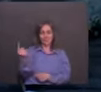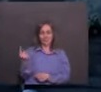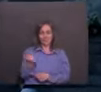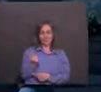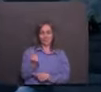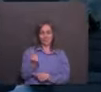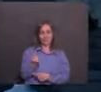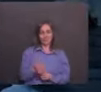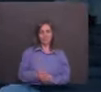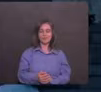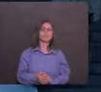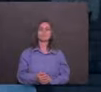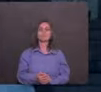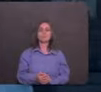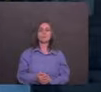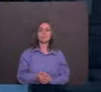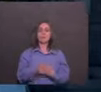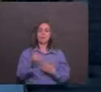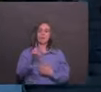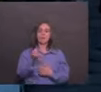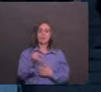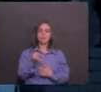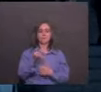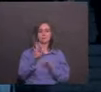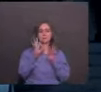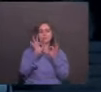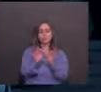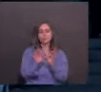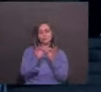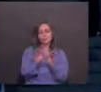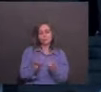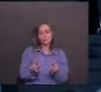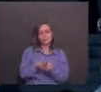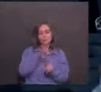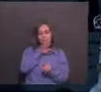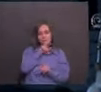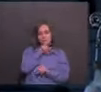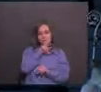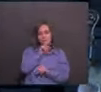a acompanhar com desvelo materno cada um de nós.